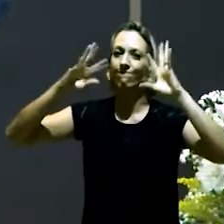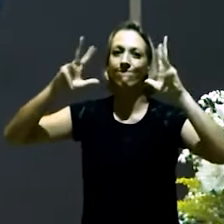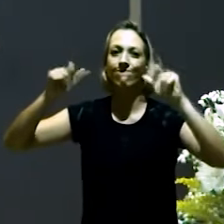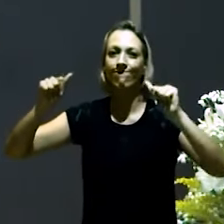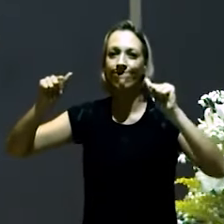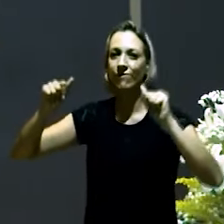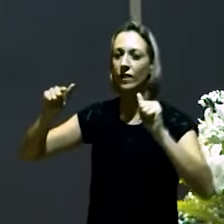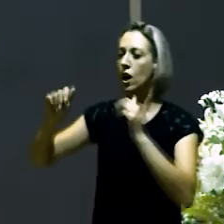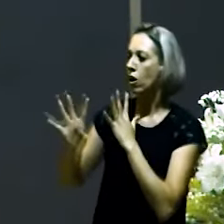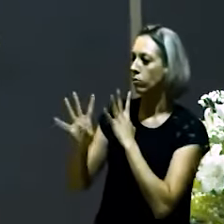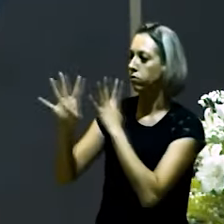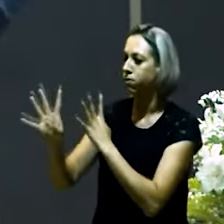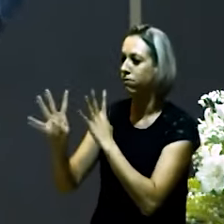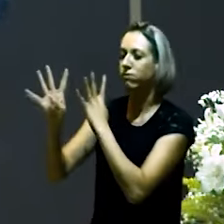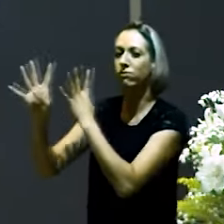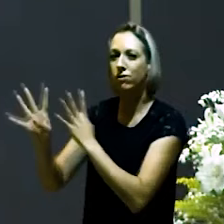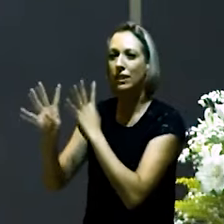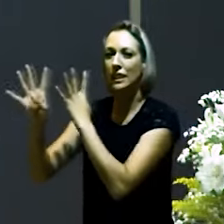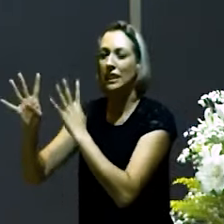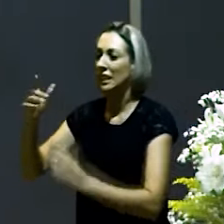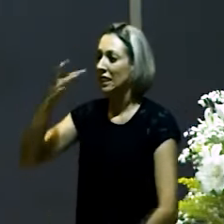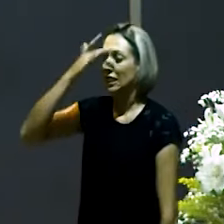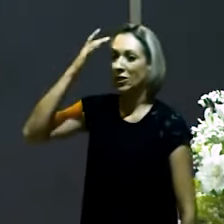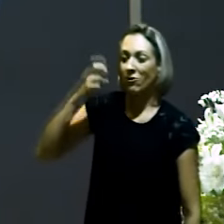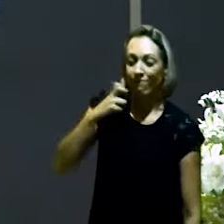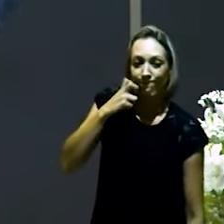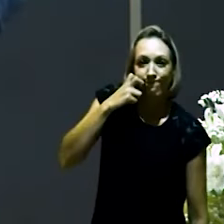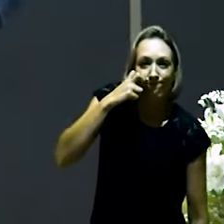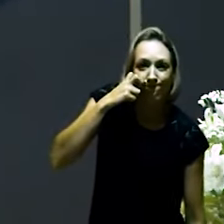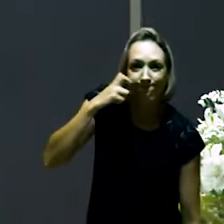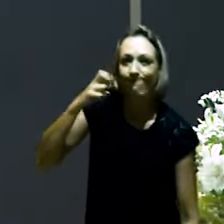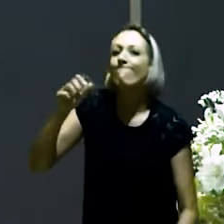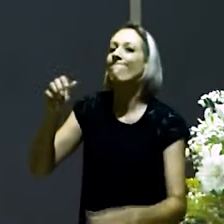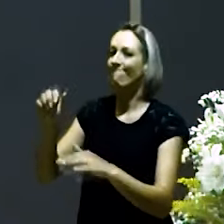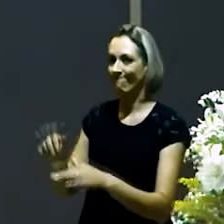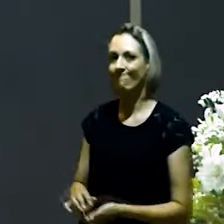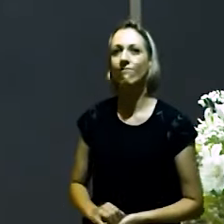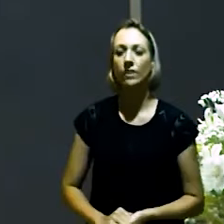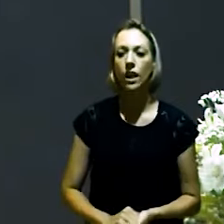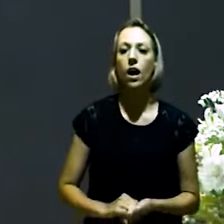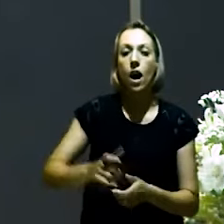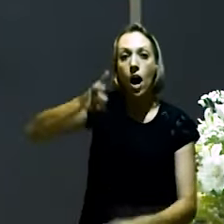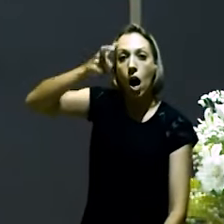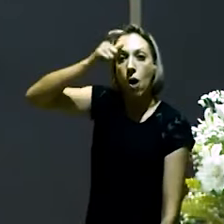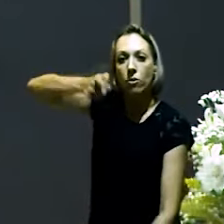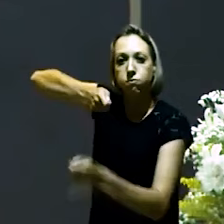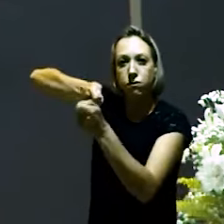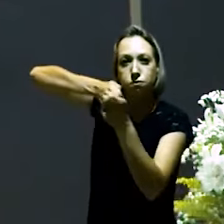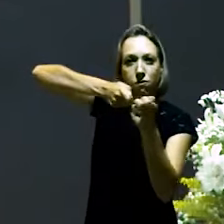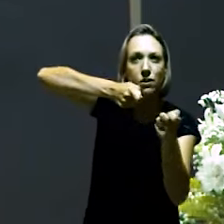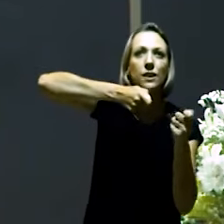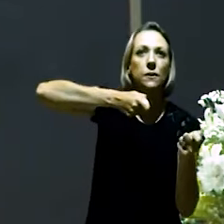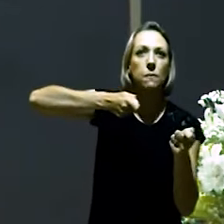magros, cadavélicos, machucados, humilhados. É isso que o pecado faz, é isso que Satanás faz com o homem no